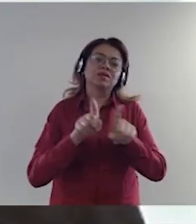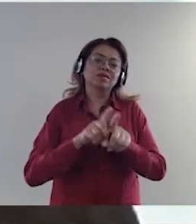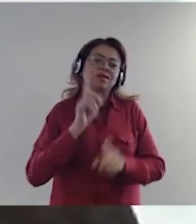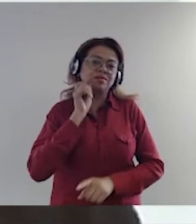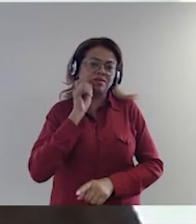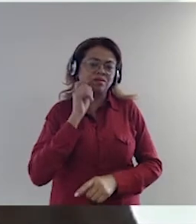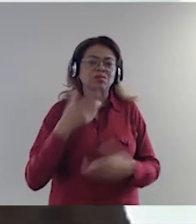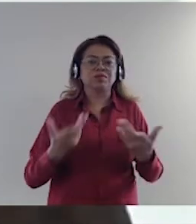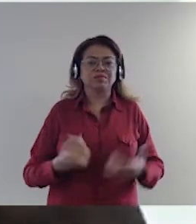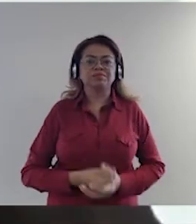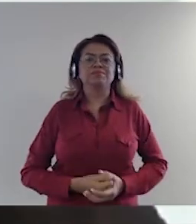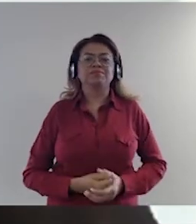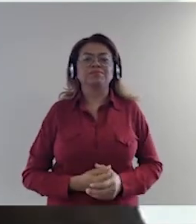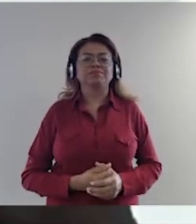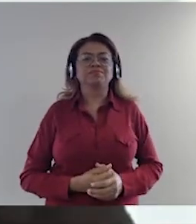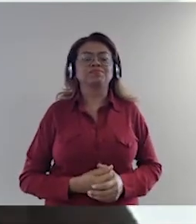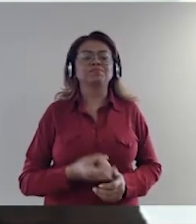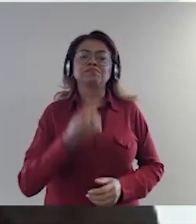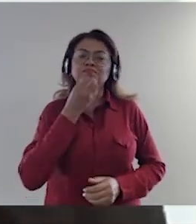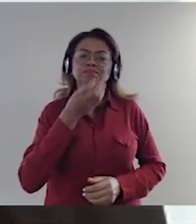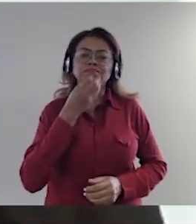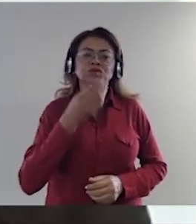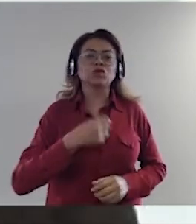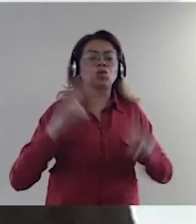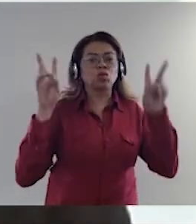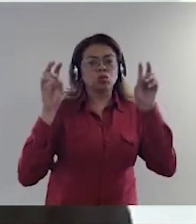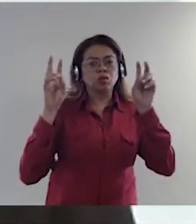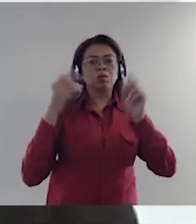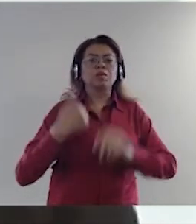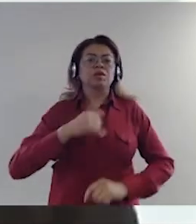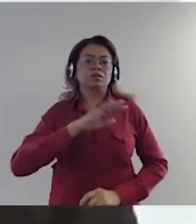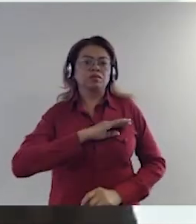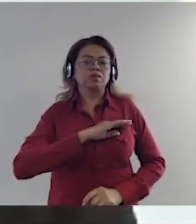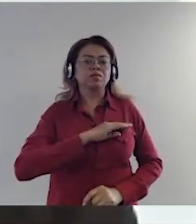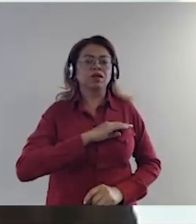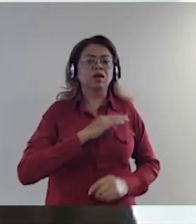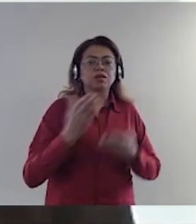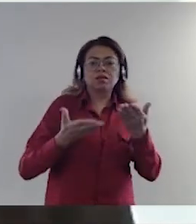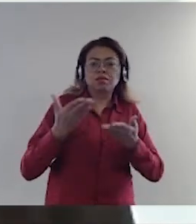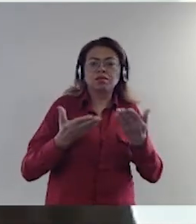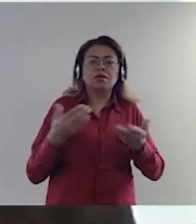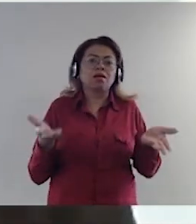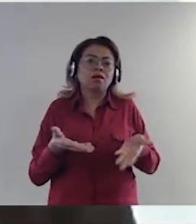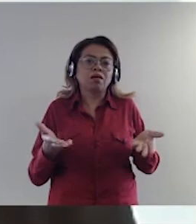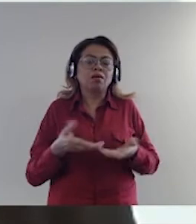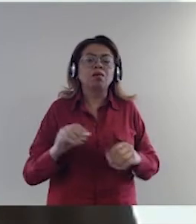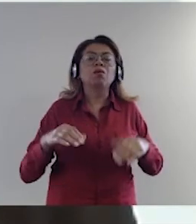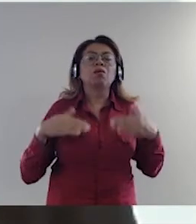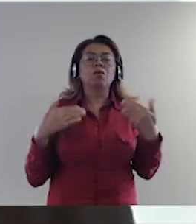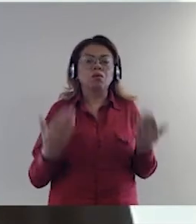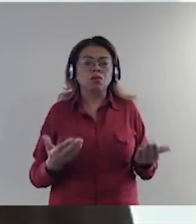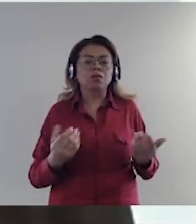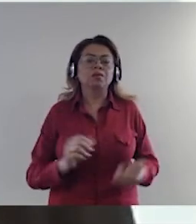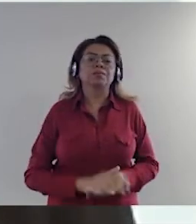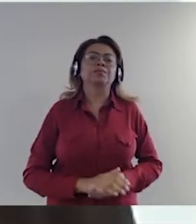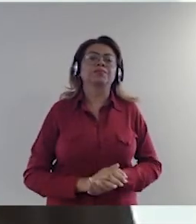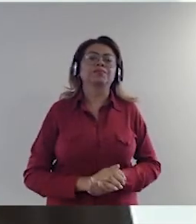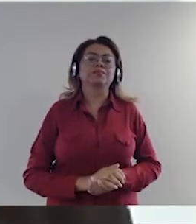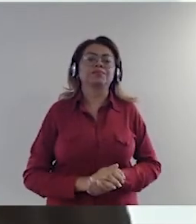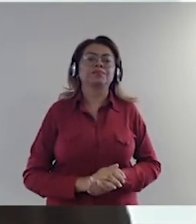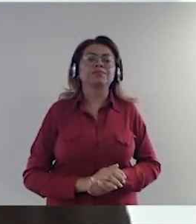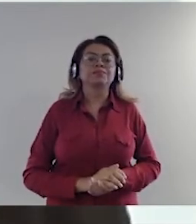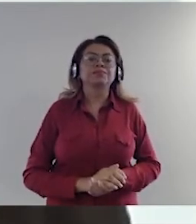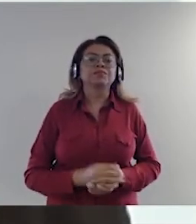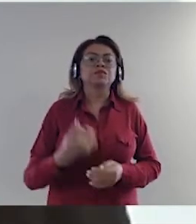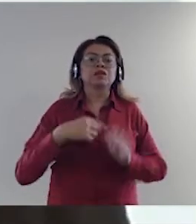Alagoas. Bom, o tema de que nós vamos tratar é a aplicação